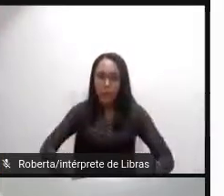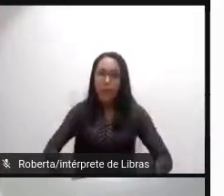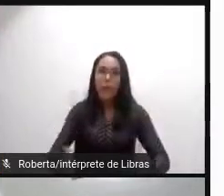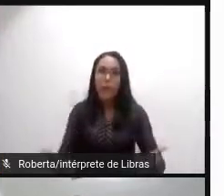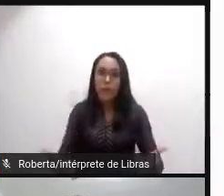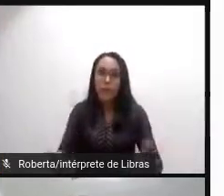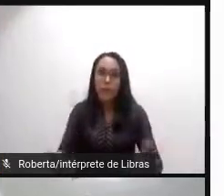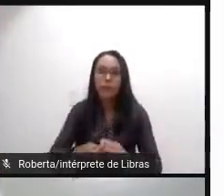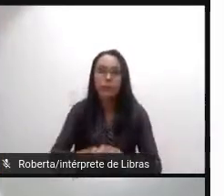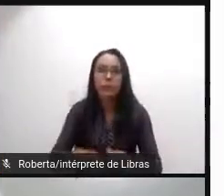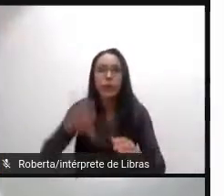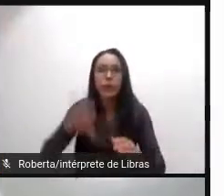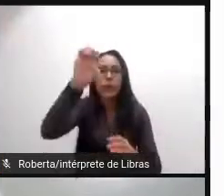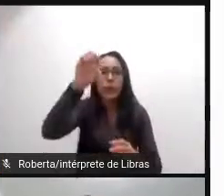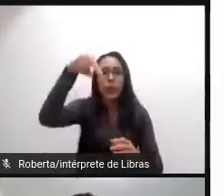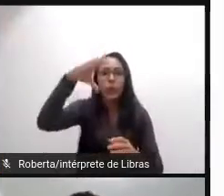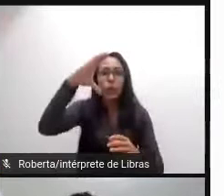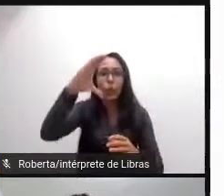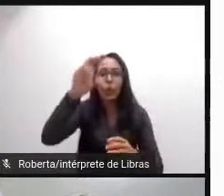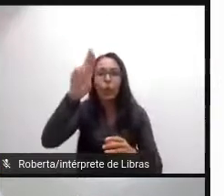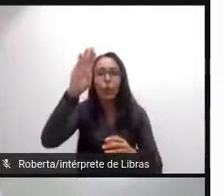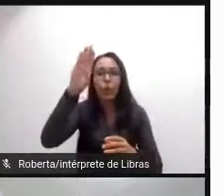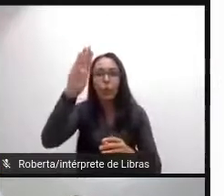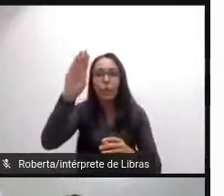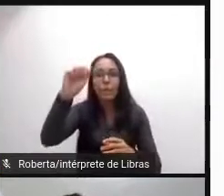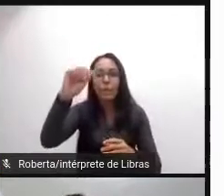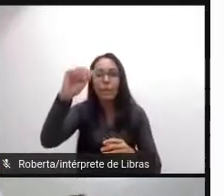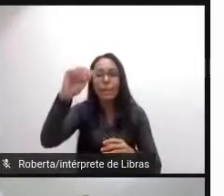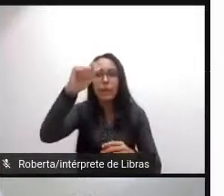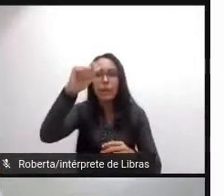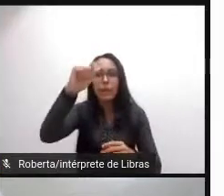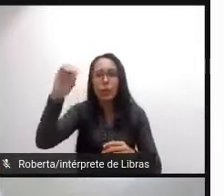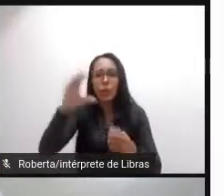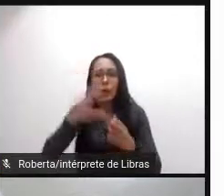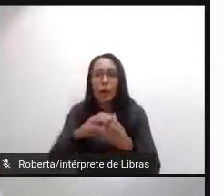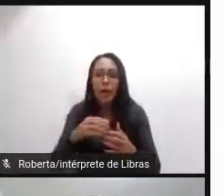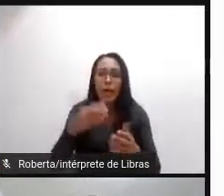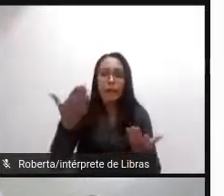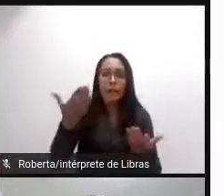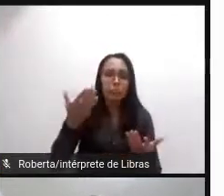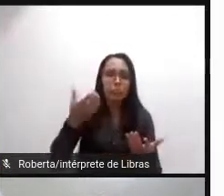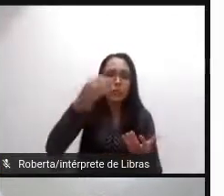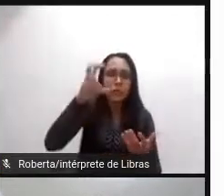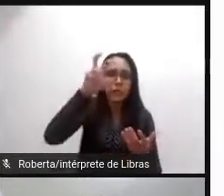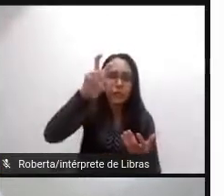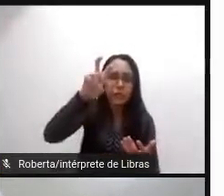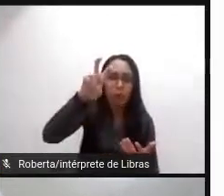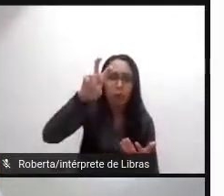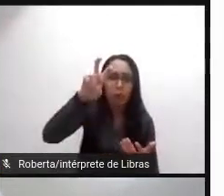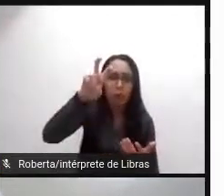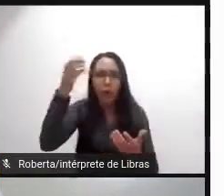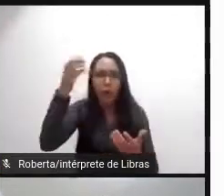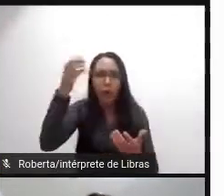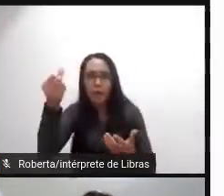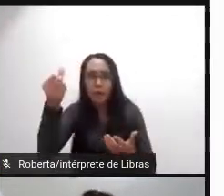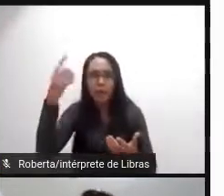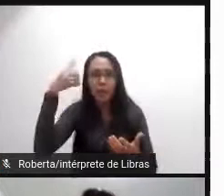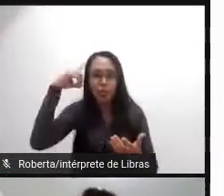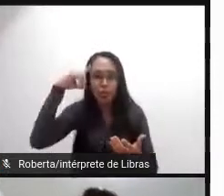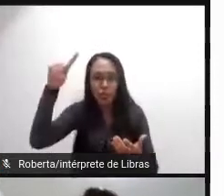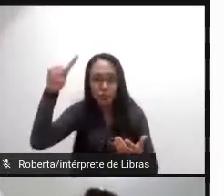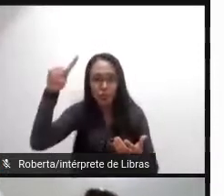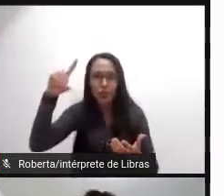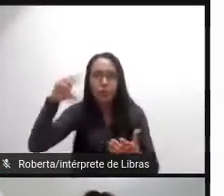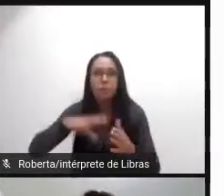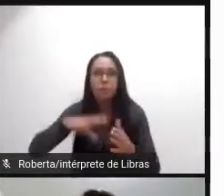o período de incubação é de cerca de 5 a 6 dias. Ou seja, se eu entrei em contato com o